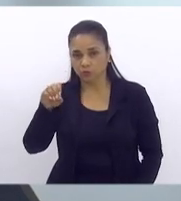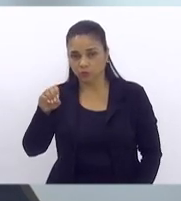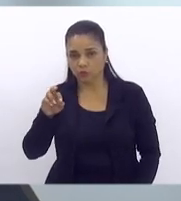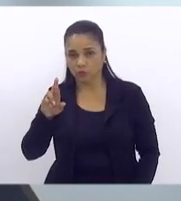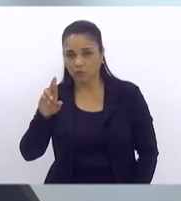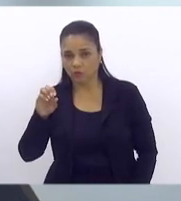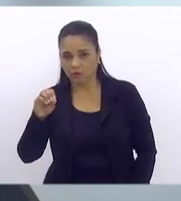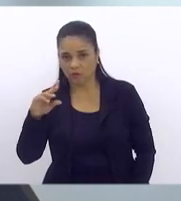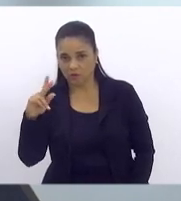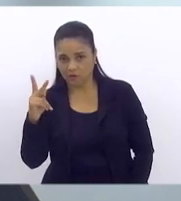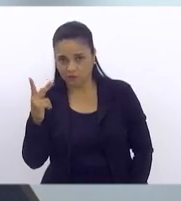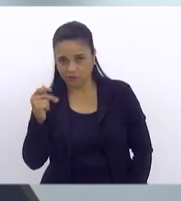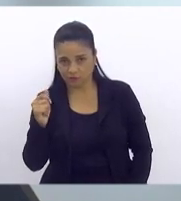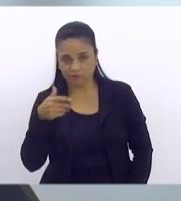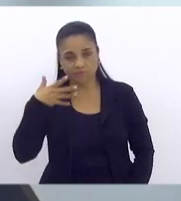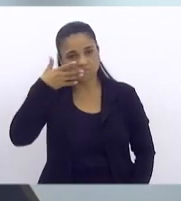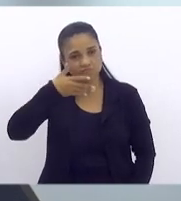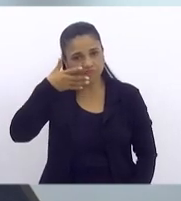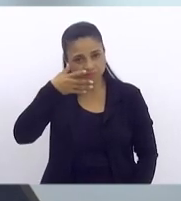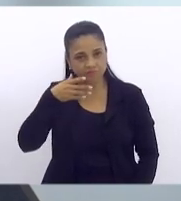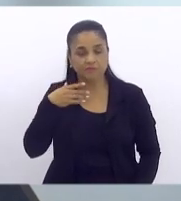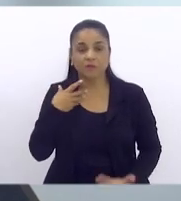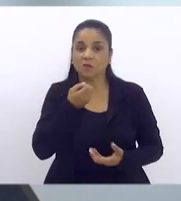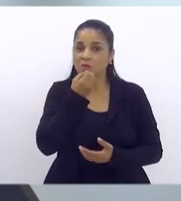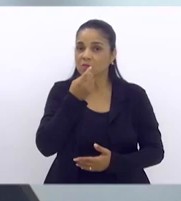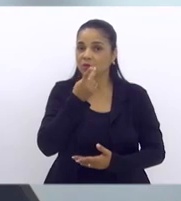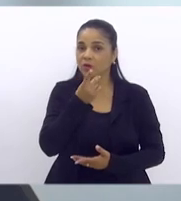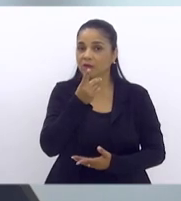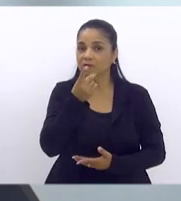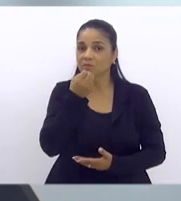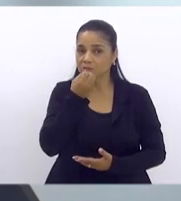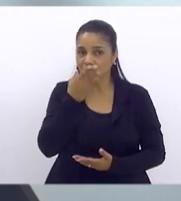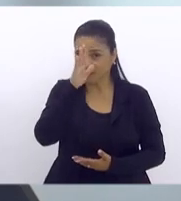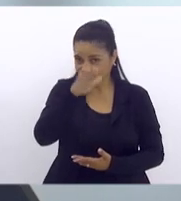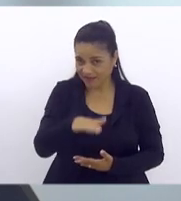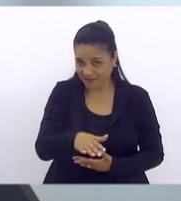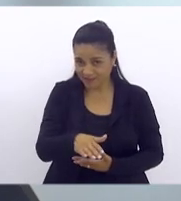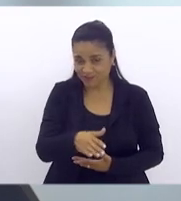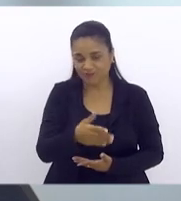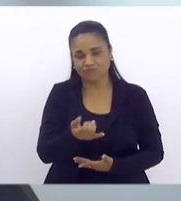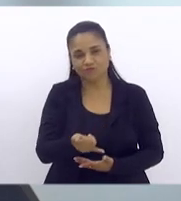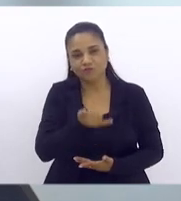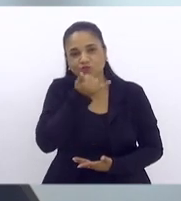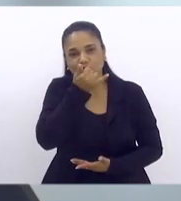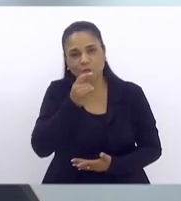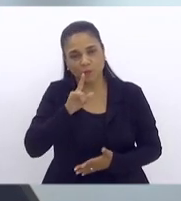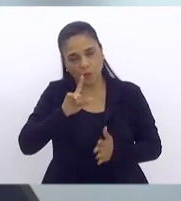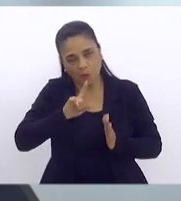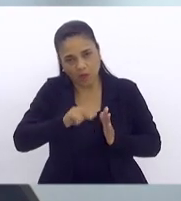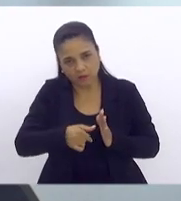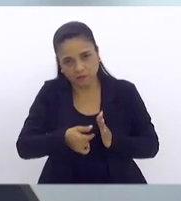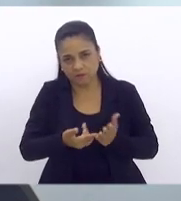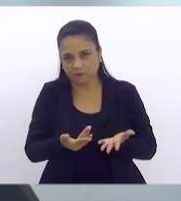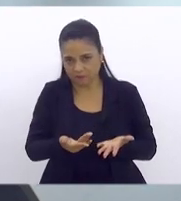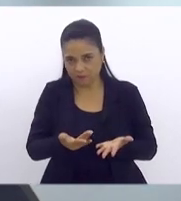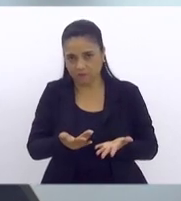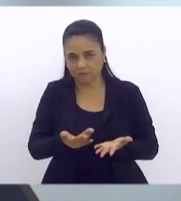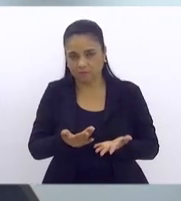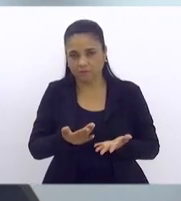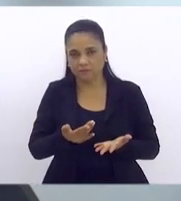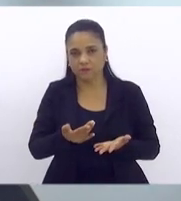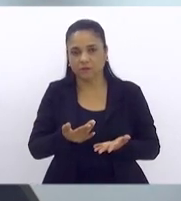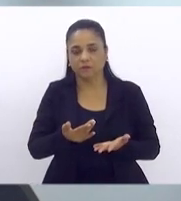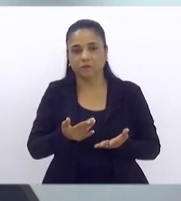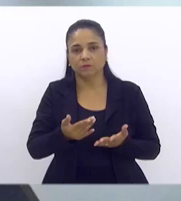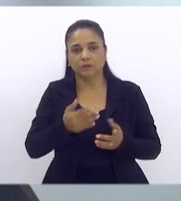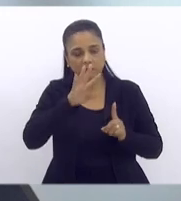considerações iniciais. Bom dia a todos. Boa tarde, Jana. Peço um pouquinho de desculpa do meu atraso, que eu estava numa cerimônia